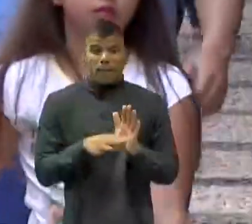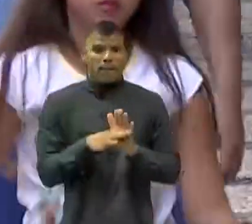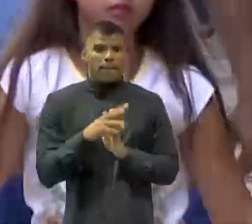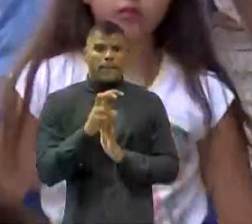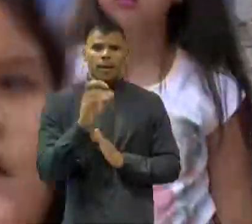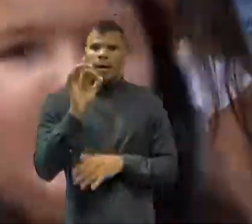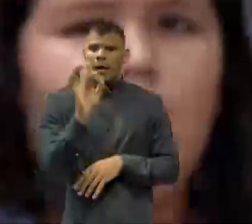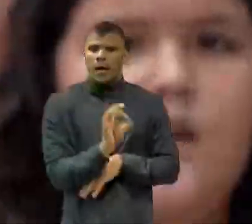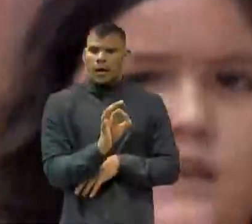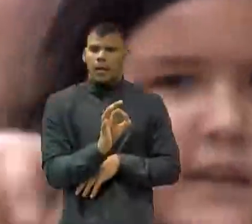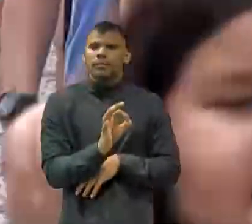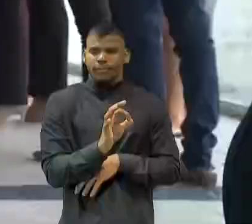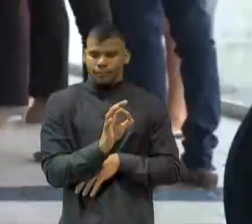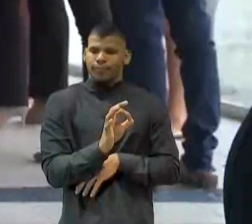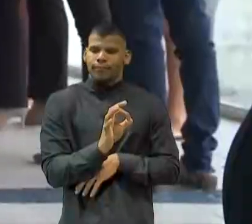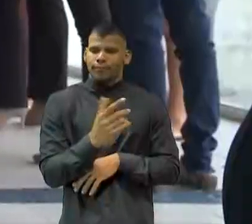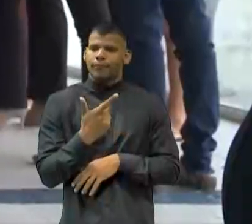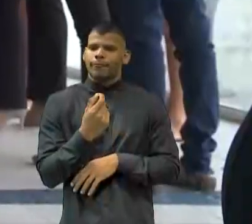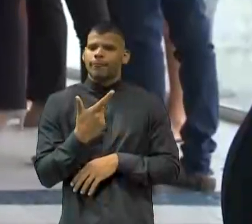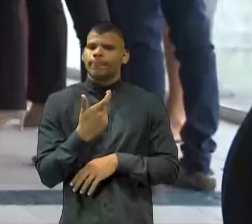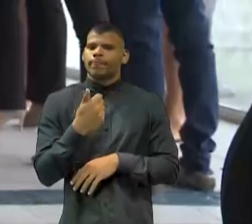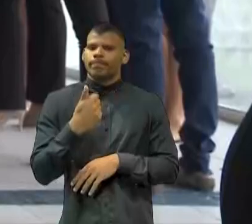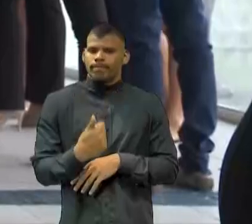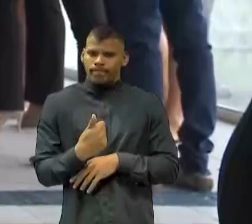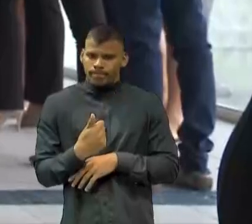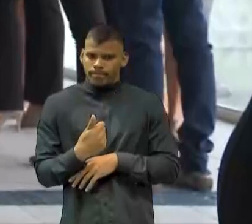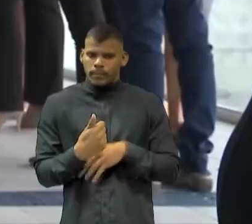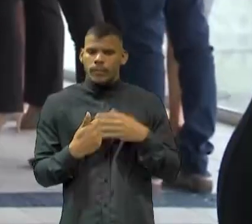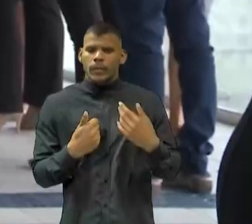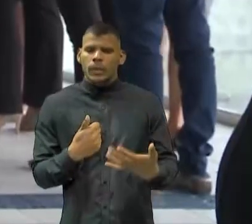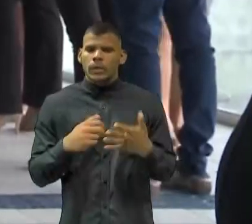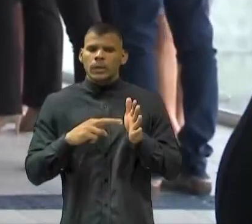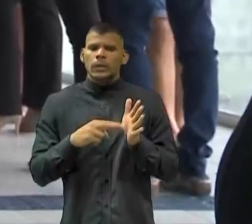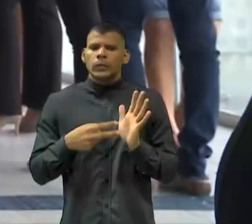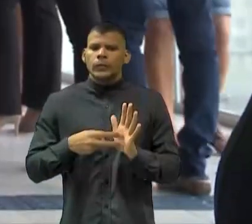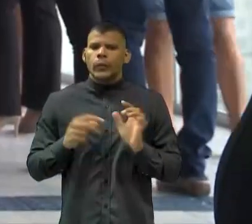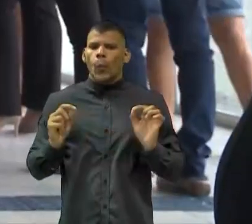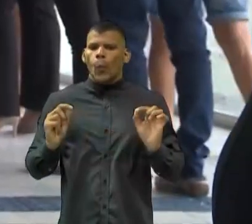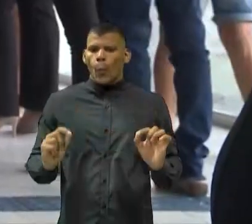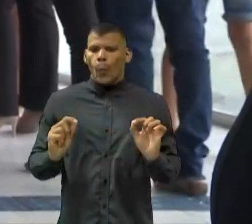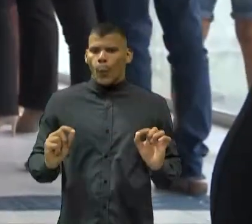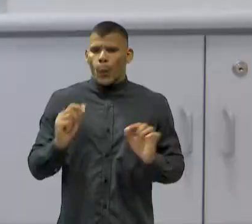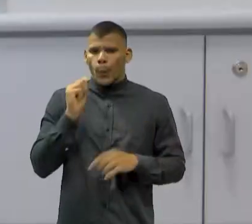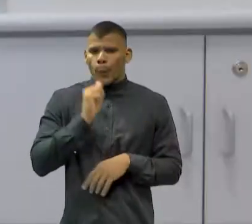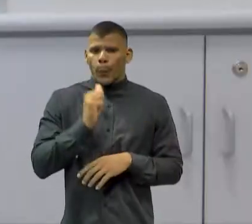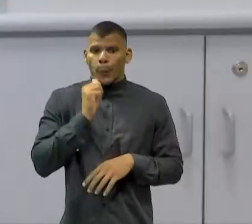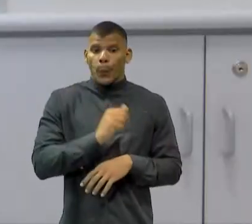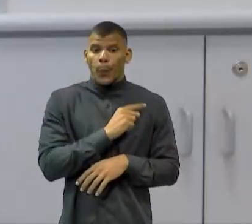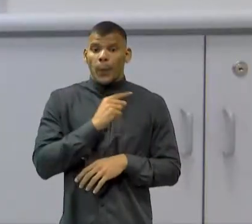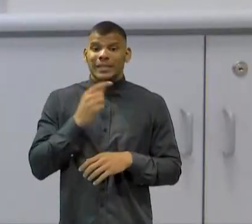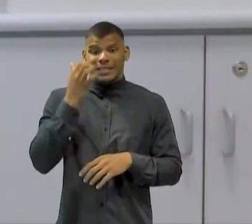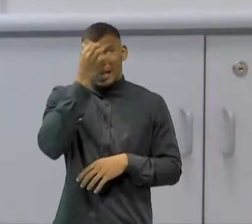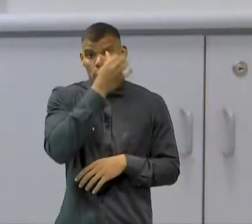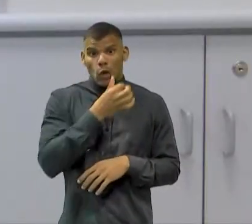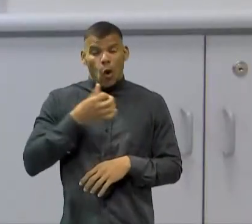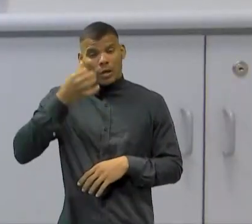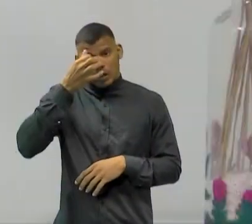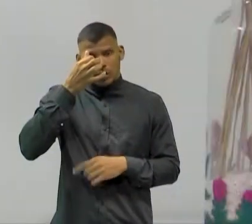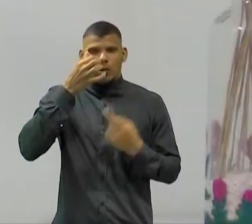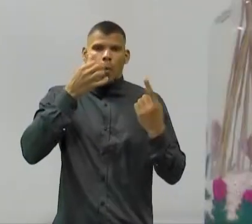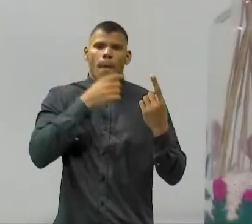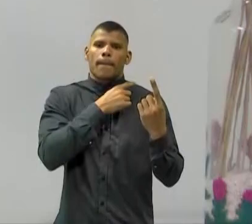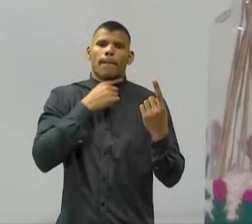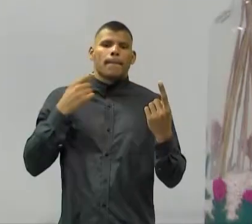em comparação com 2021, ou seja, uma mulher é morta a cada 6 horas no Brasil. Sobre o aumento dos números,